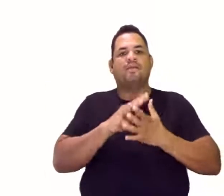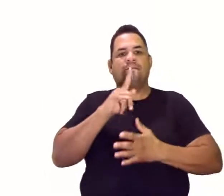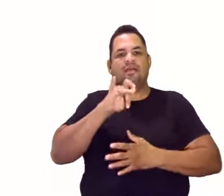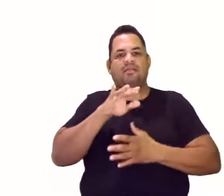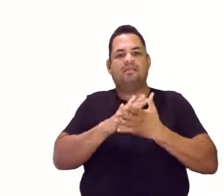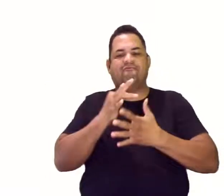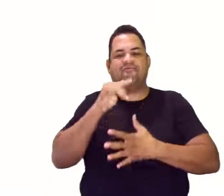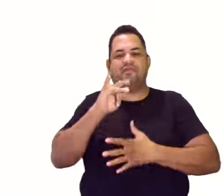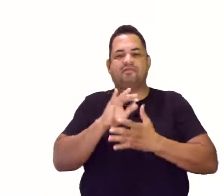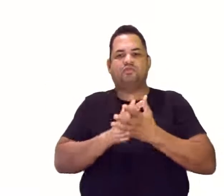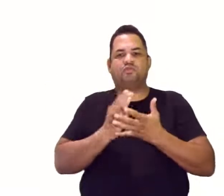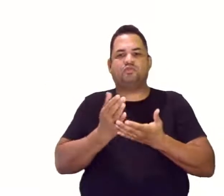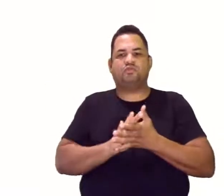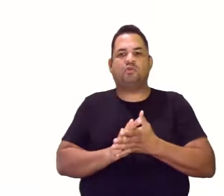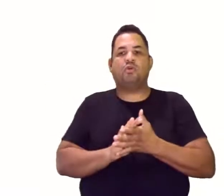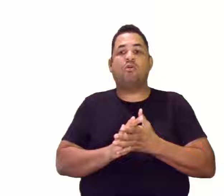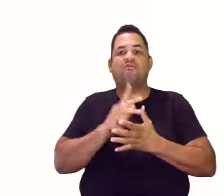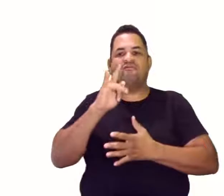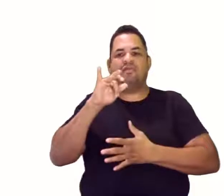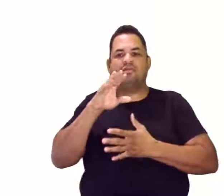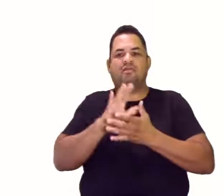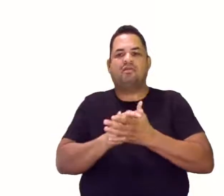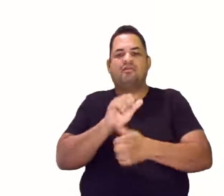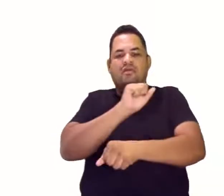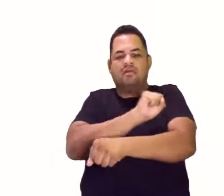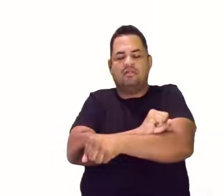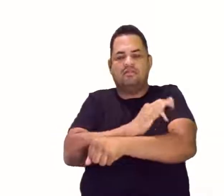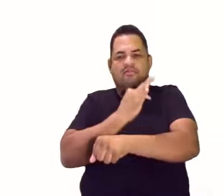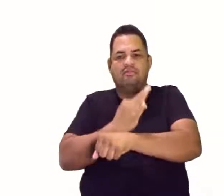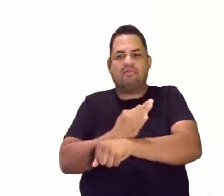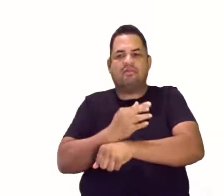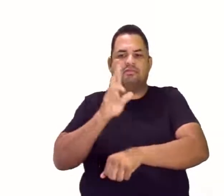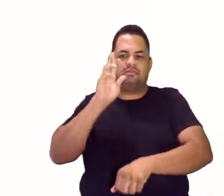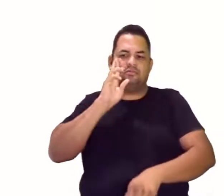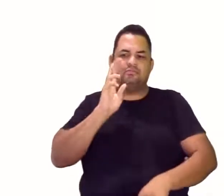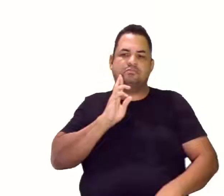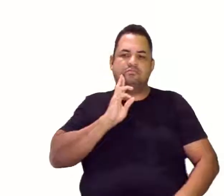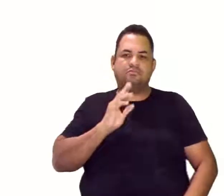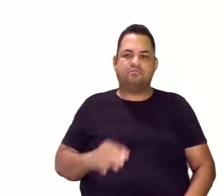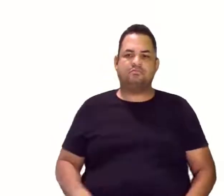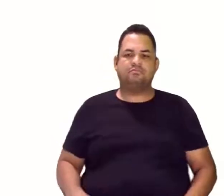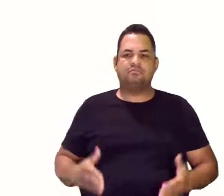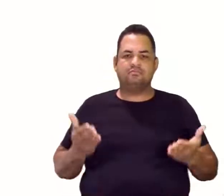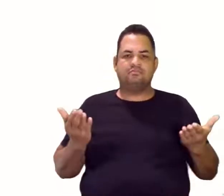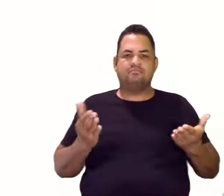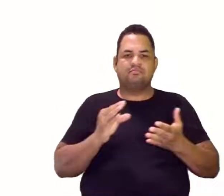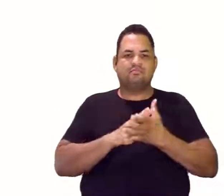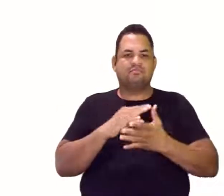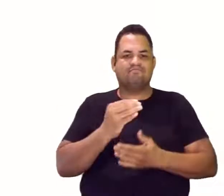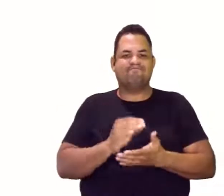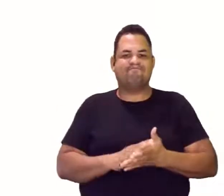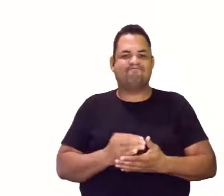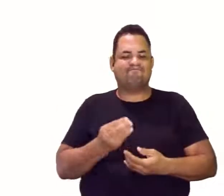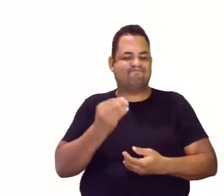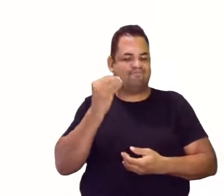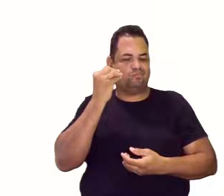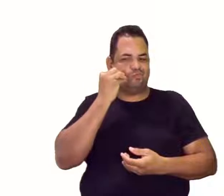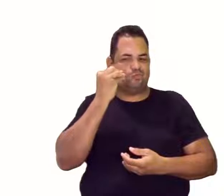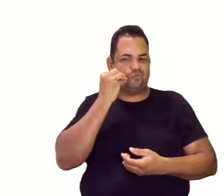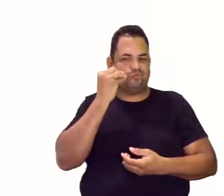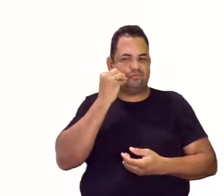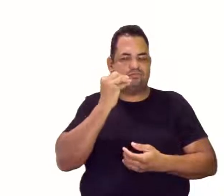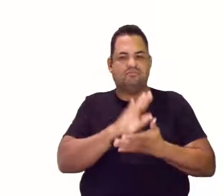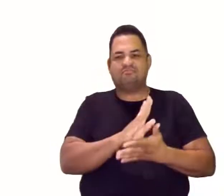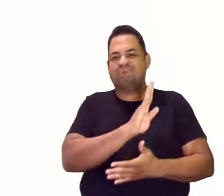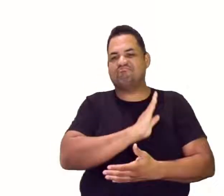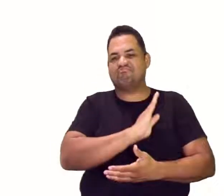distrito de Filadélfia, em Alta Floresta do Oeste, Rondônia. Então, beijo no coração aos alunos da Padre